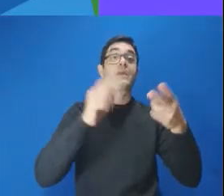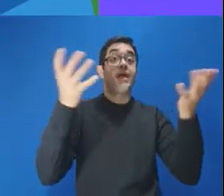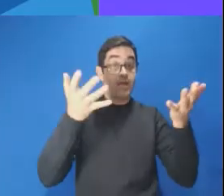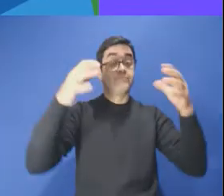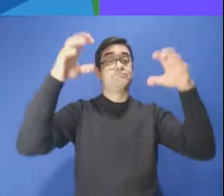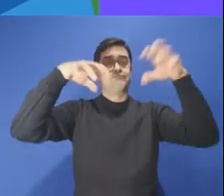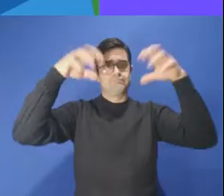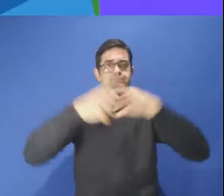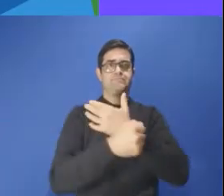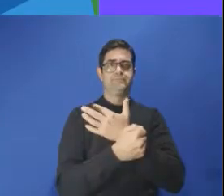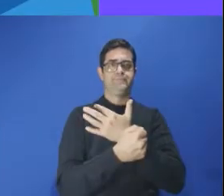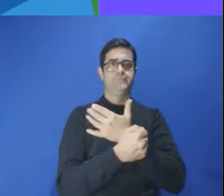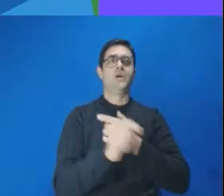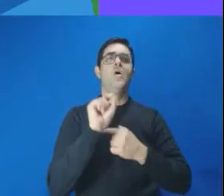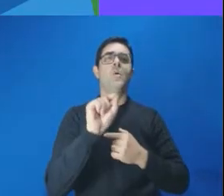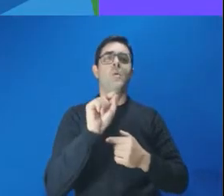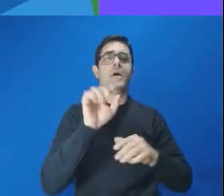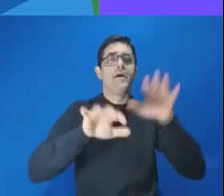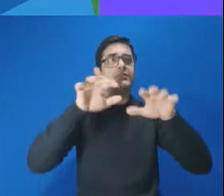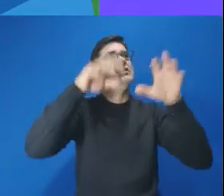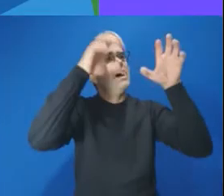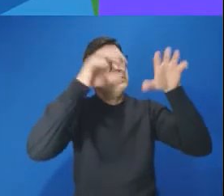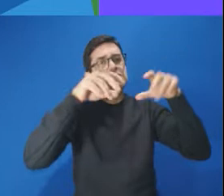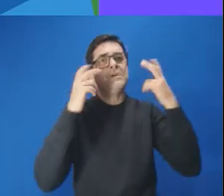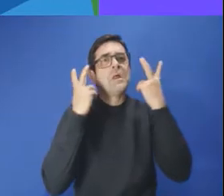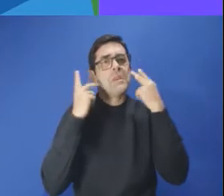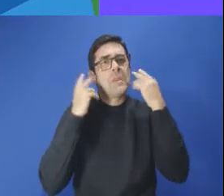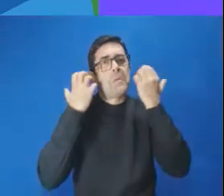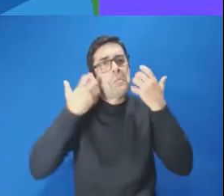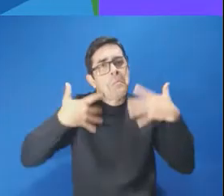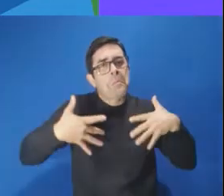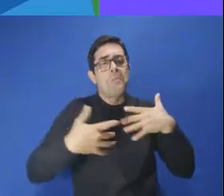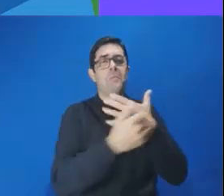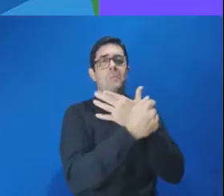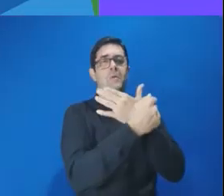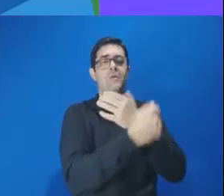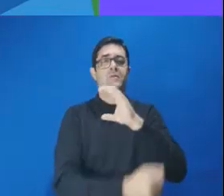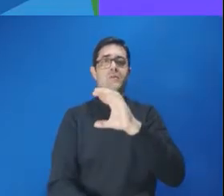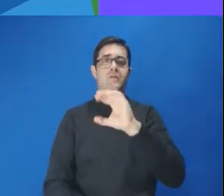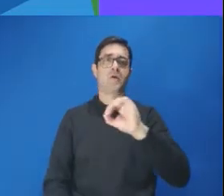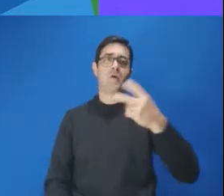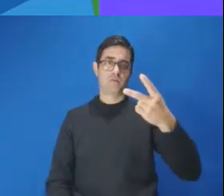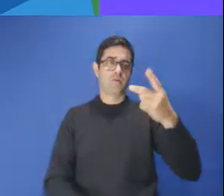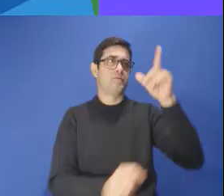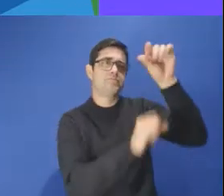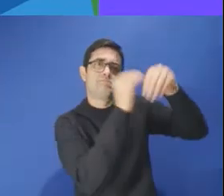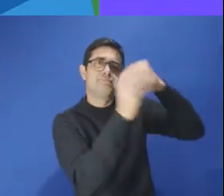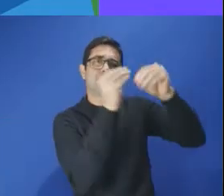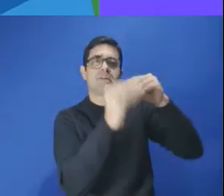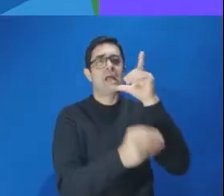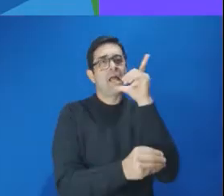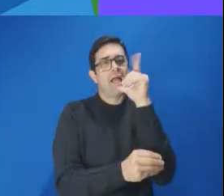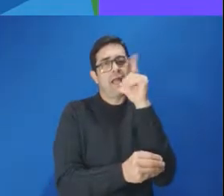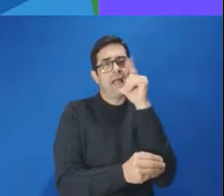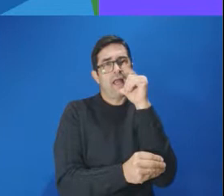chuva ácida. A chuva, normalmente, ela já é um pouco ácida, porque o dióxido de carbono também reage com a água e produz